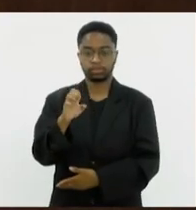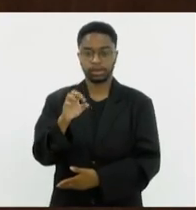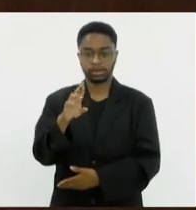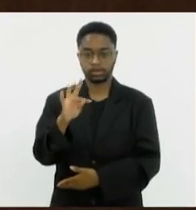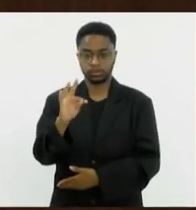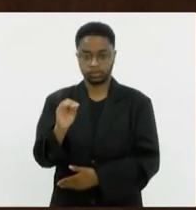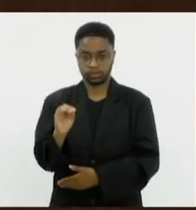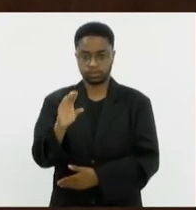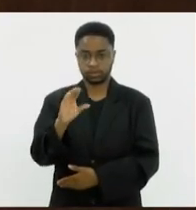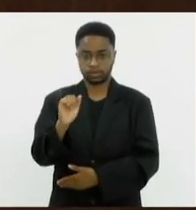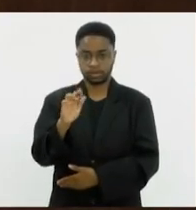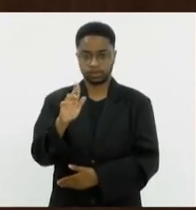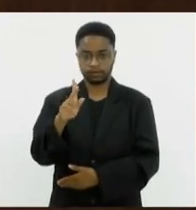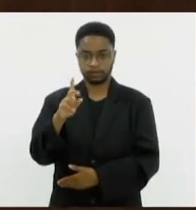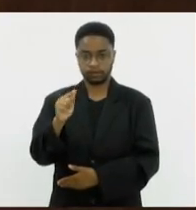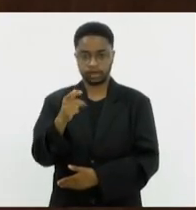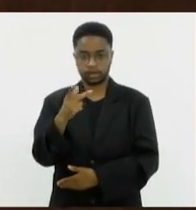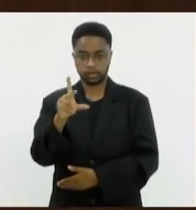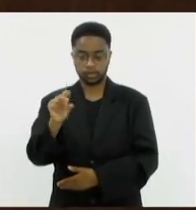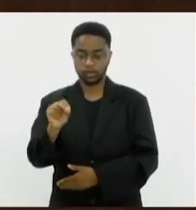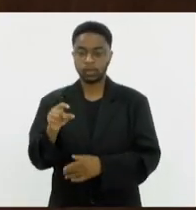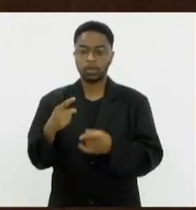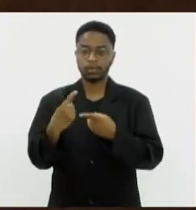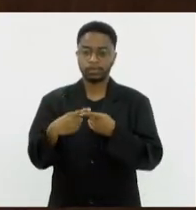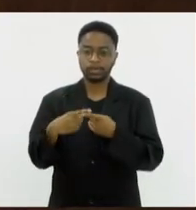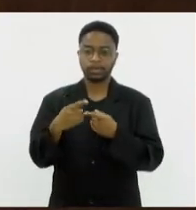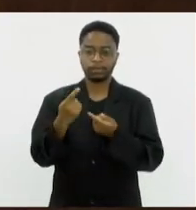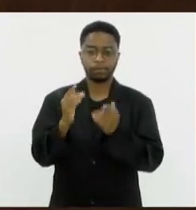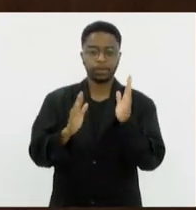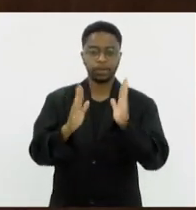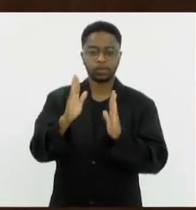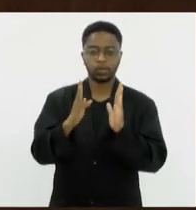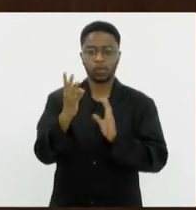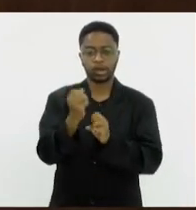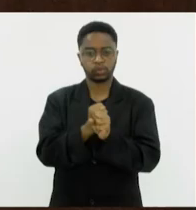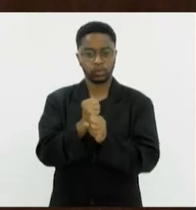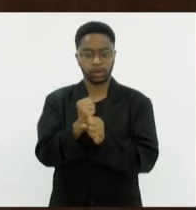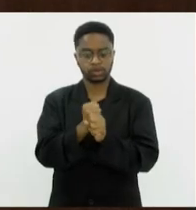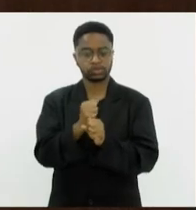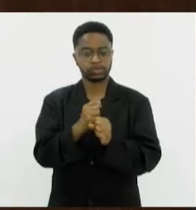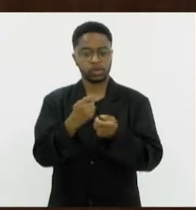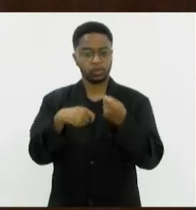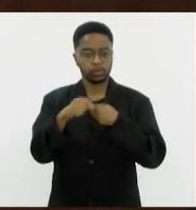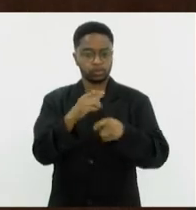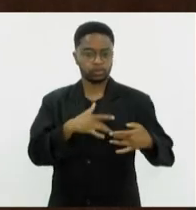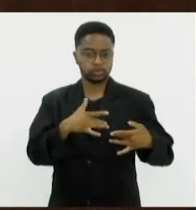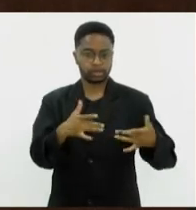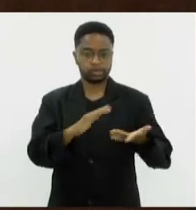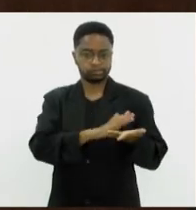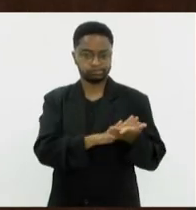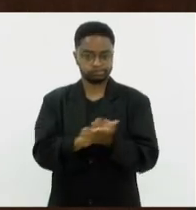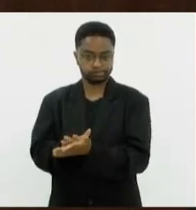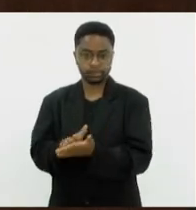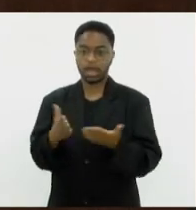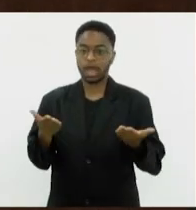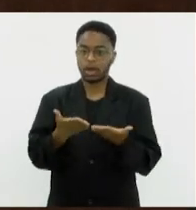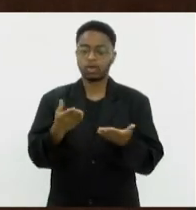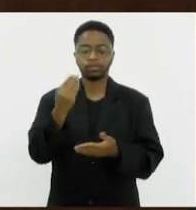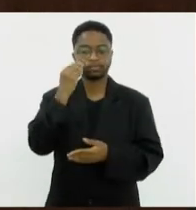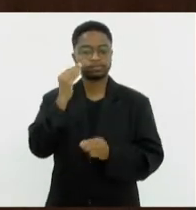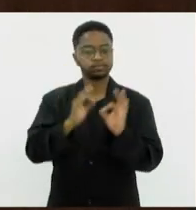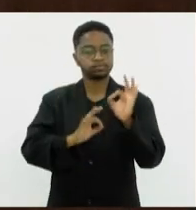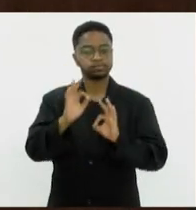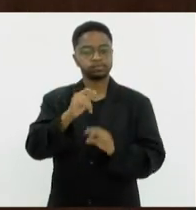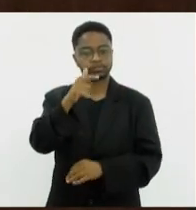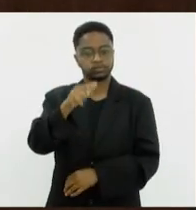atual secretário. A Economia Solidária, durante 4 anos, foi desmantelada e agora começa a ser reerguida.